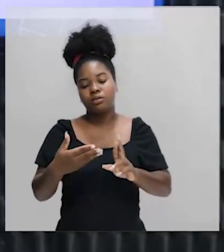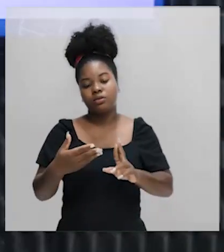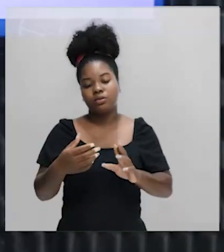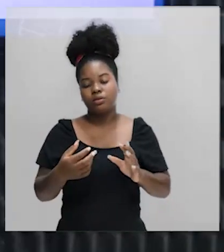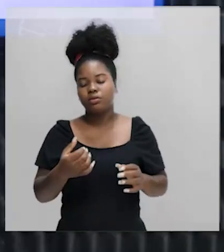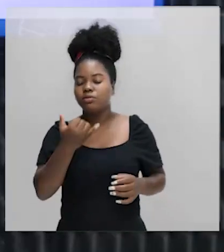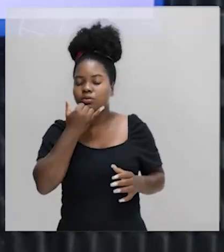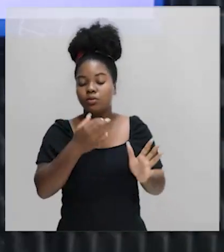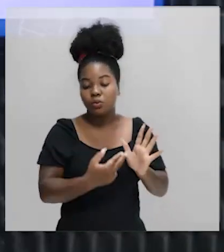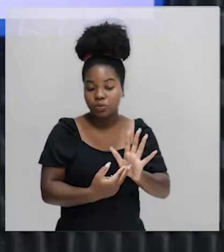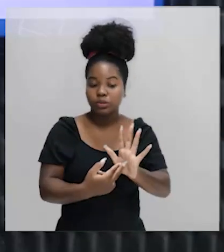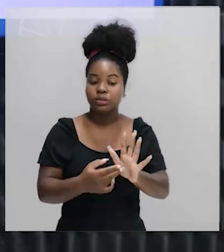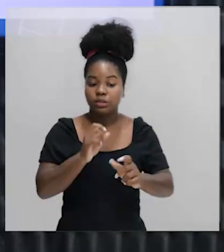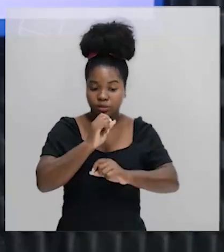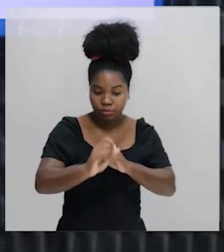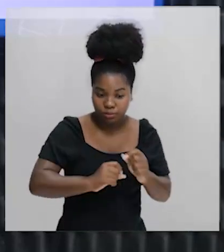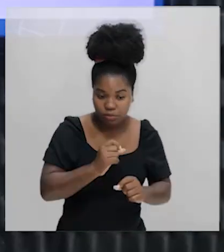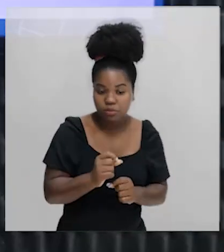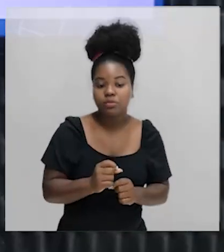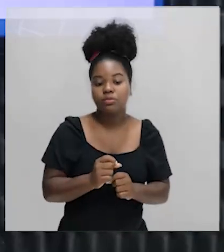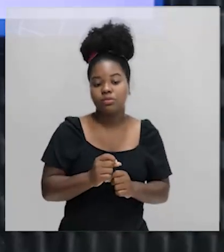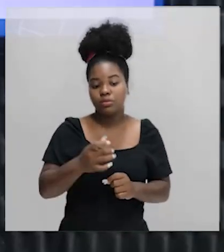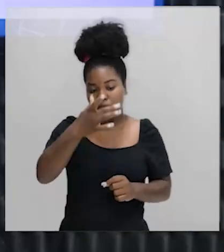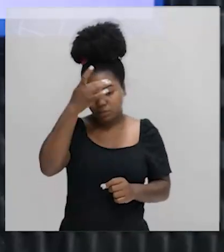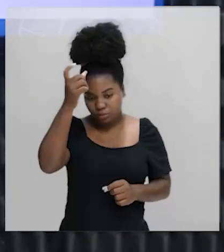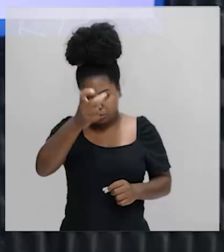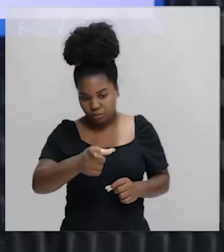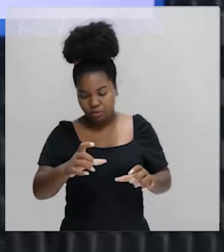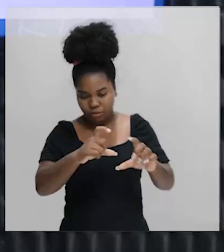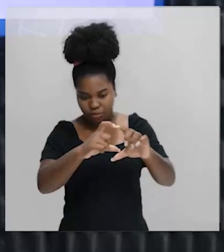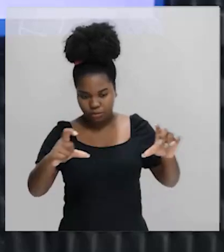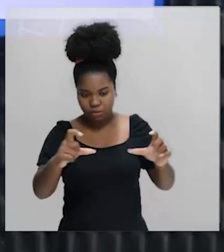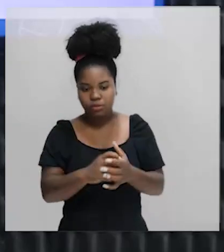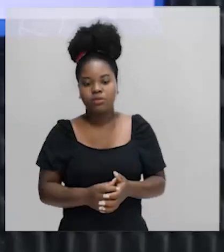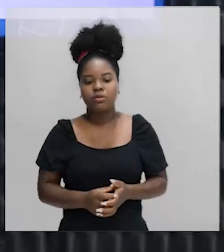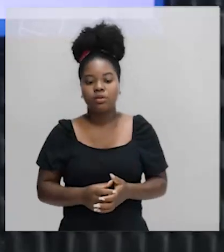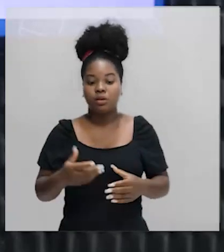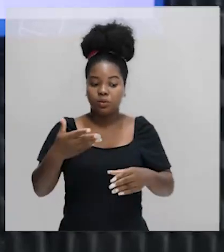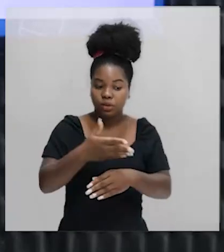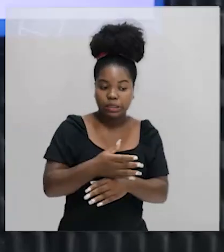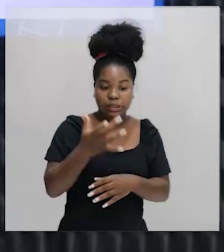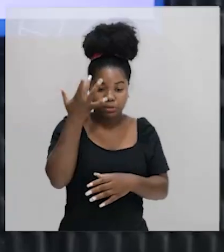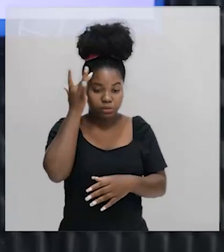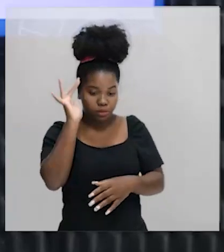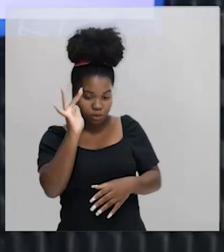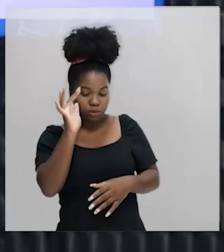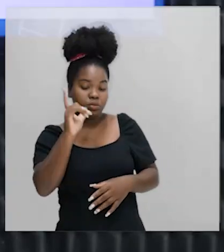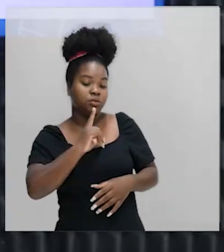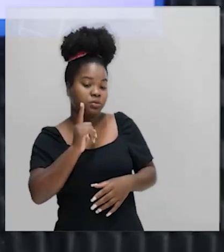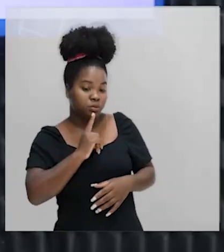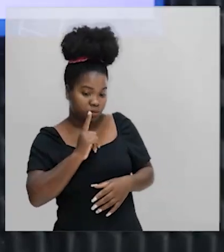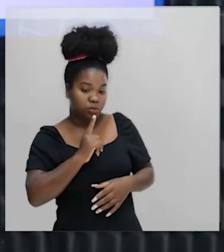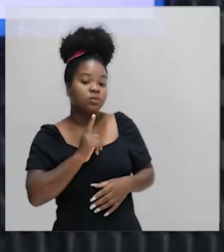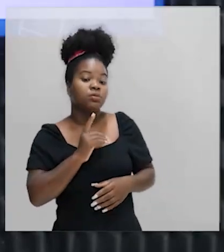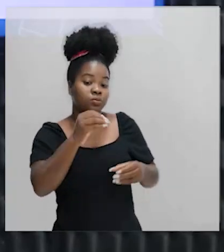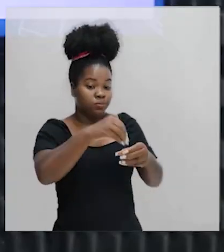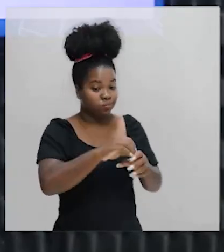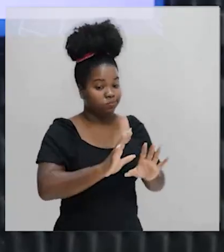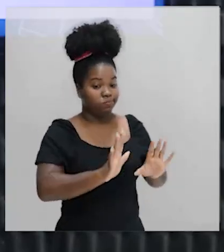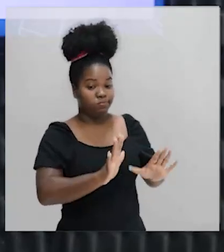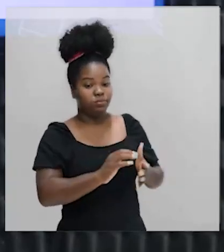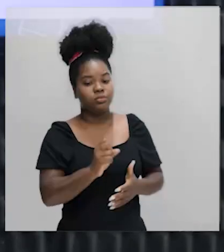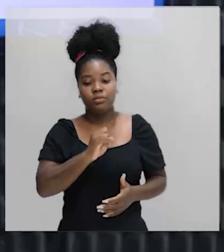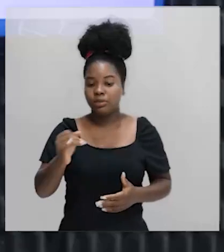sujeito expresso na oração. Se não entrarmos, não saberemos o que há lá dentro. Se você não recebeu o